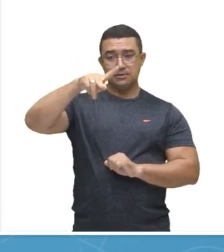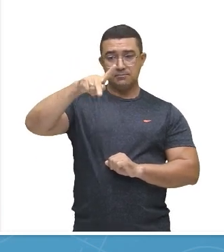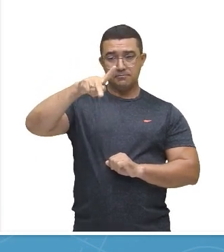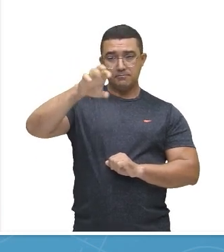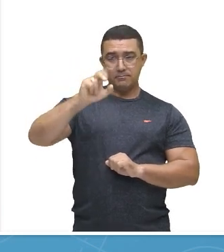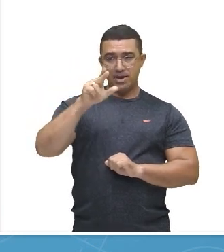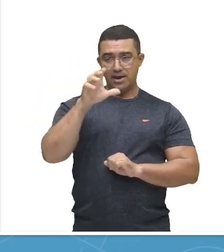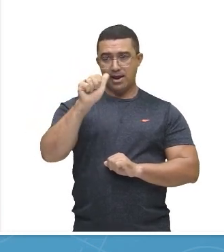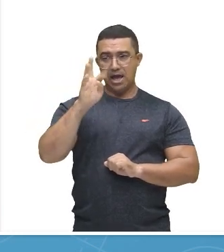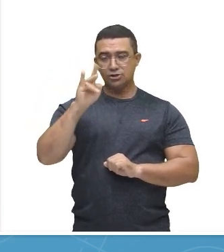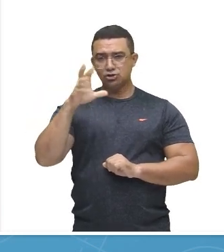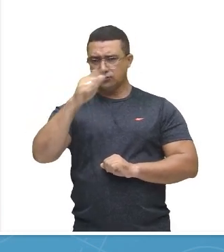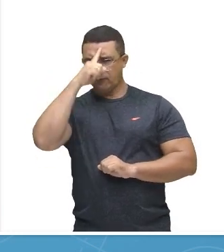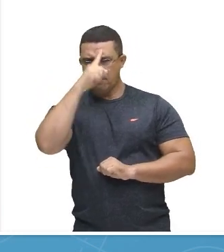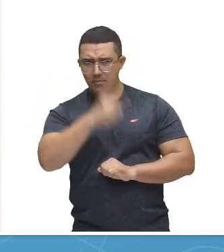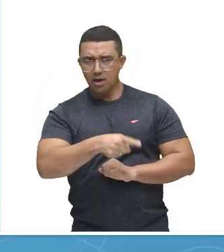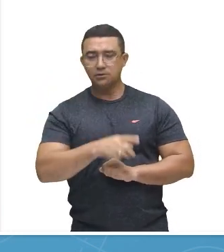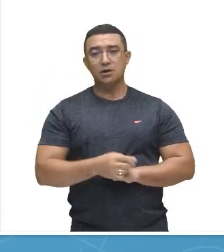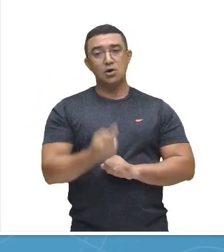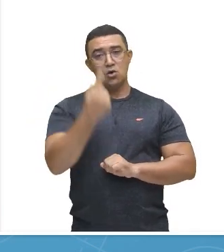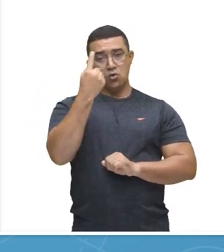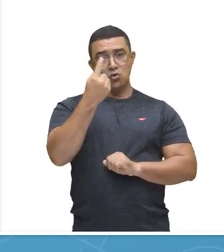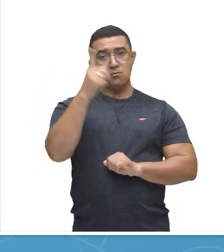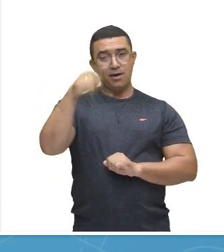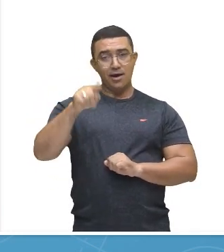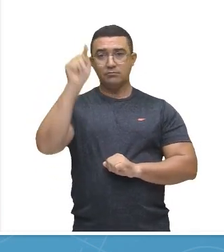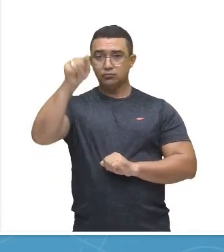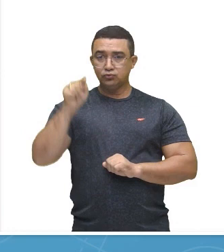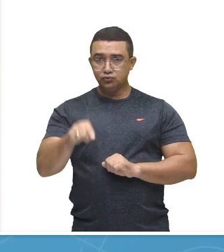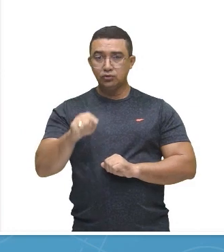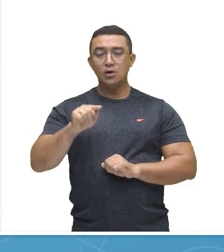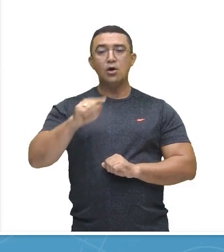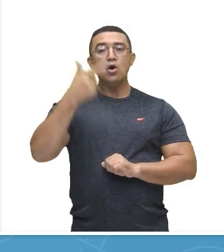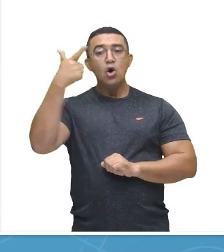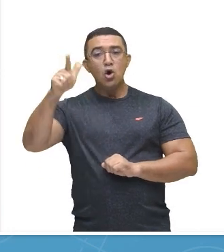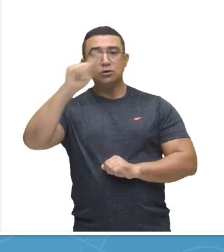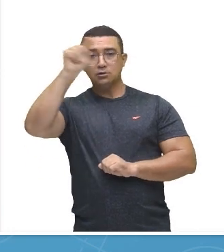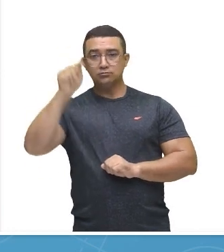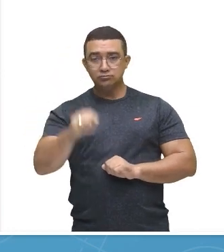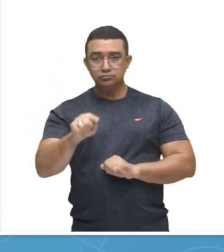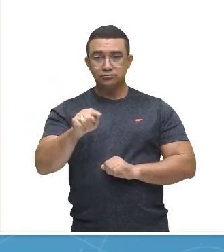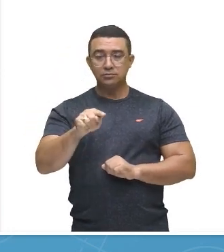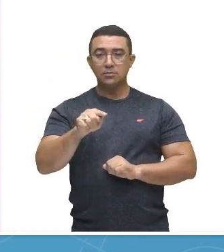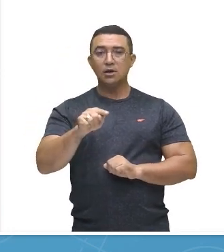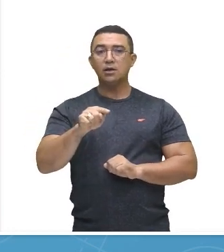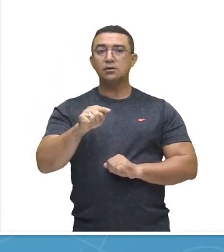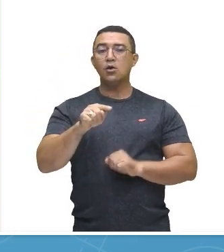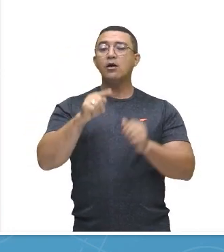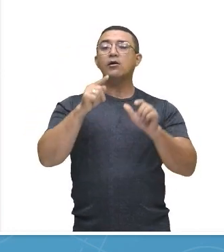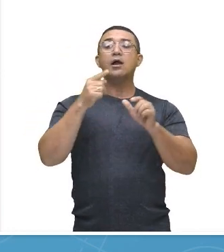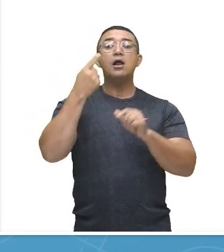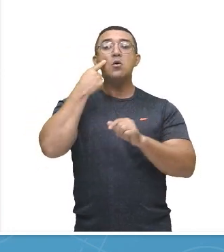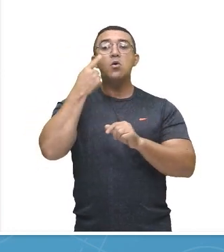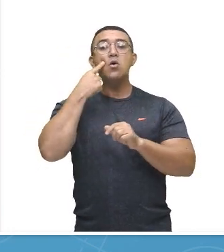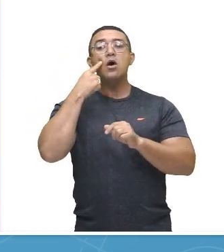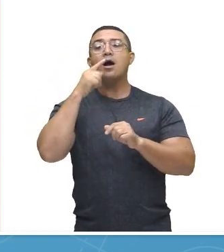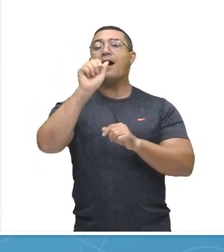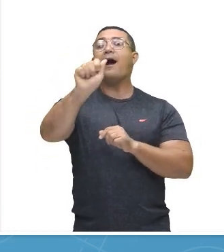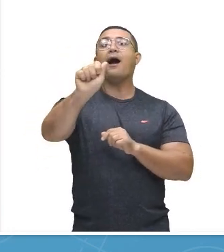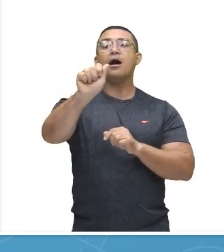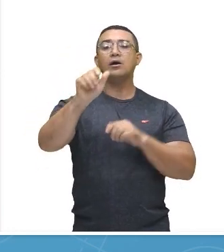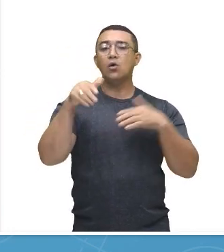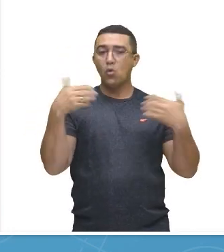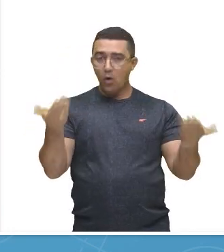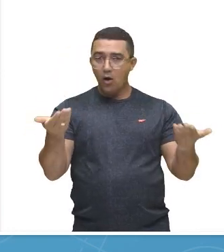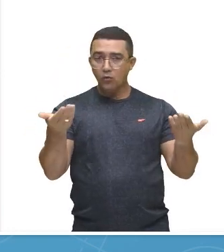Uma delas é declarativa e a outra é uma interrogativa. Começando pela letra A. Que lugar bonito? É